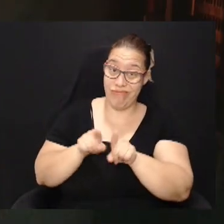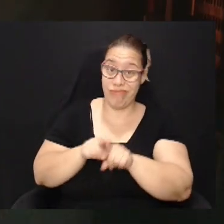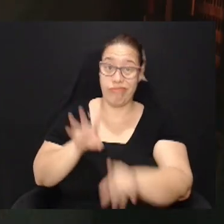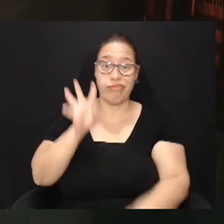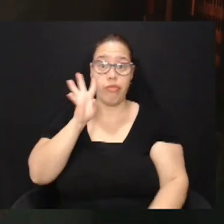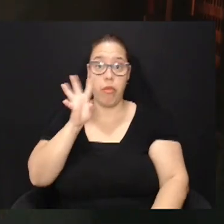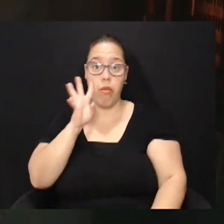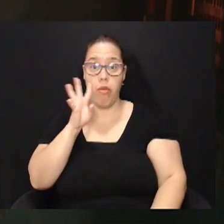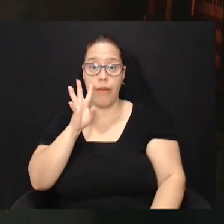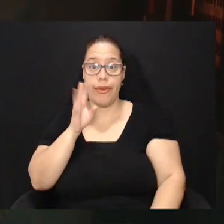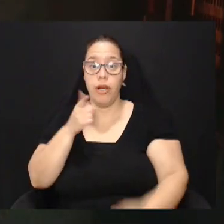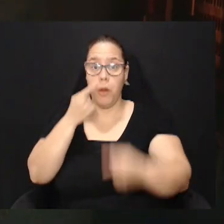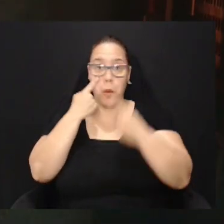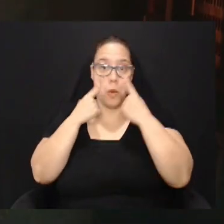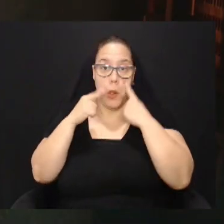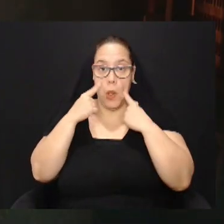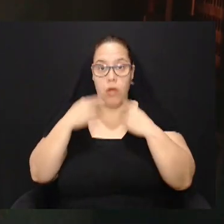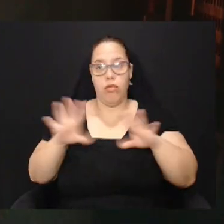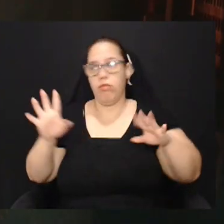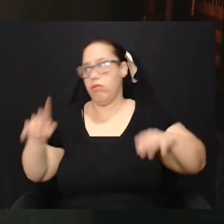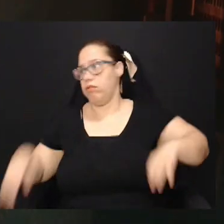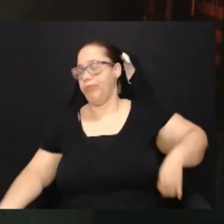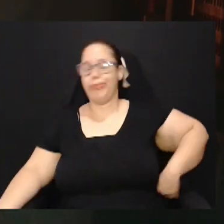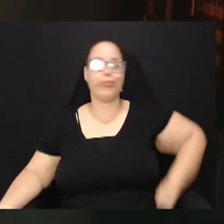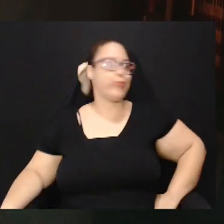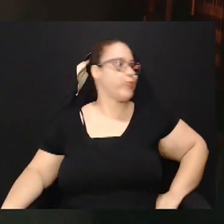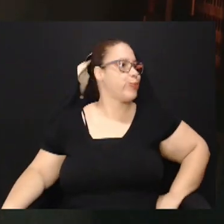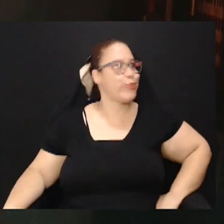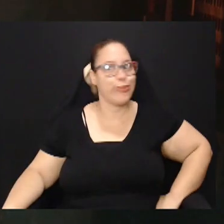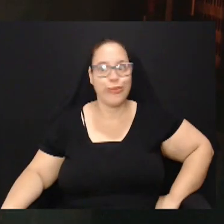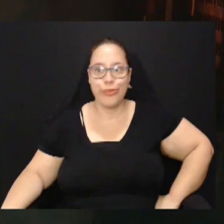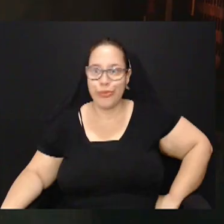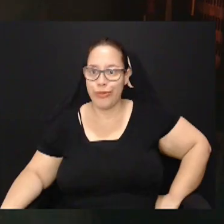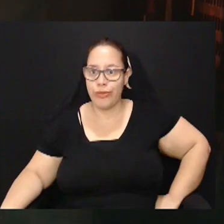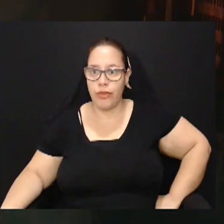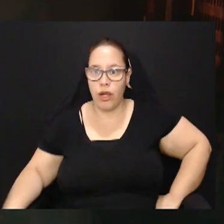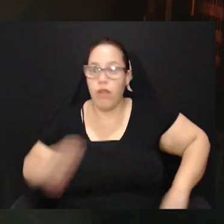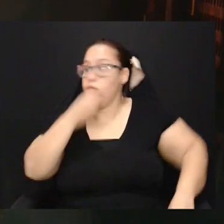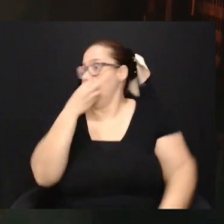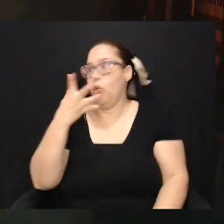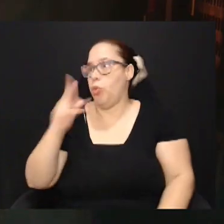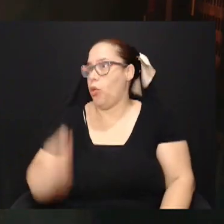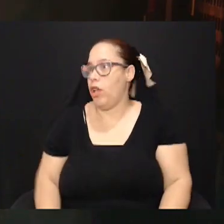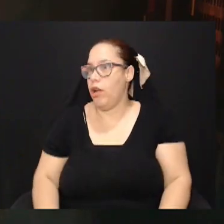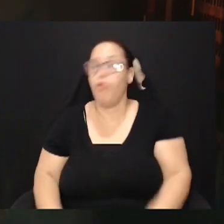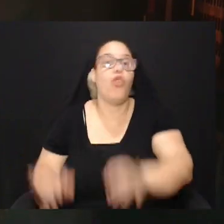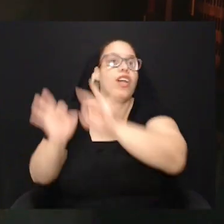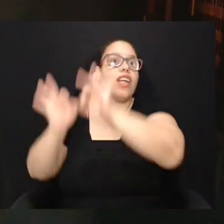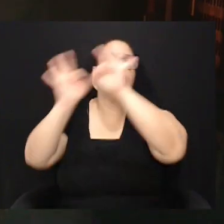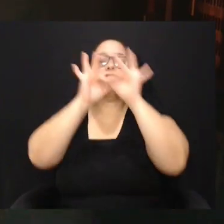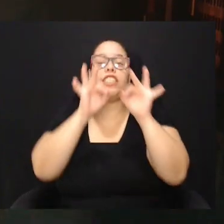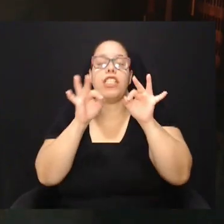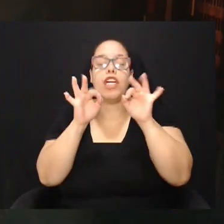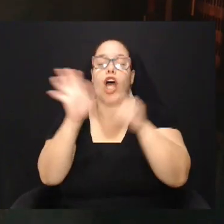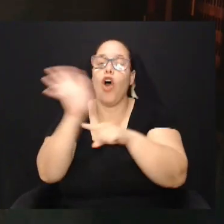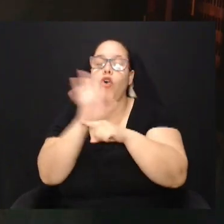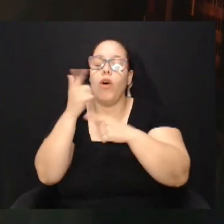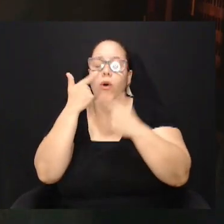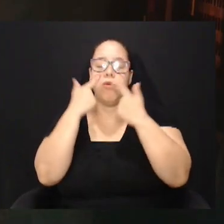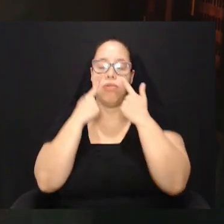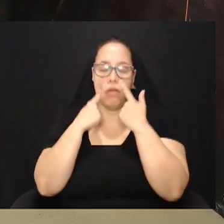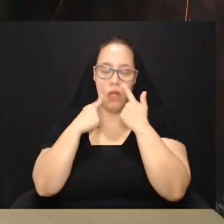eu não presto. Se eu não tô com a energia muito boa, vou assistir um filme de drama, vou sair dali, pode levar